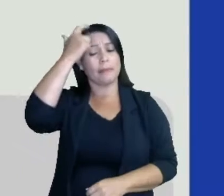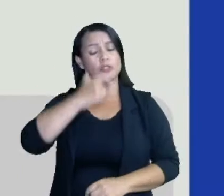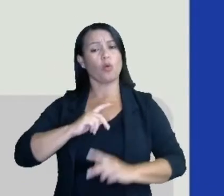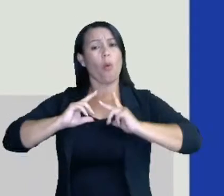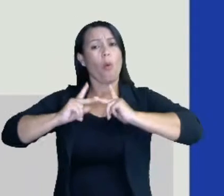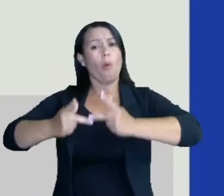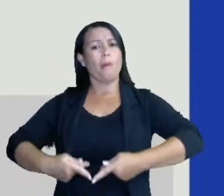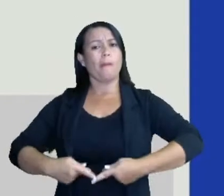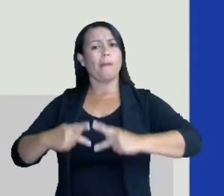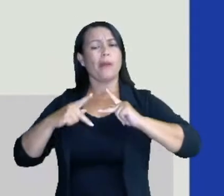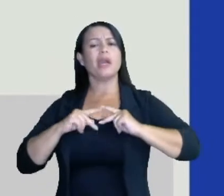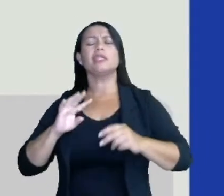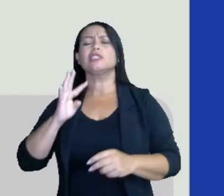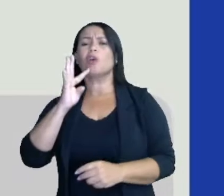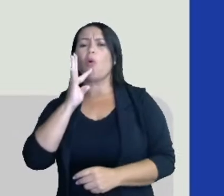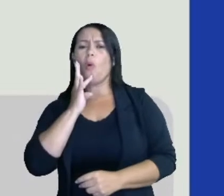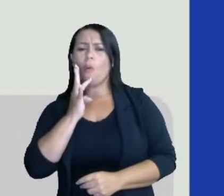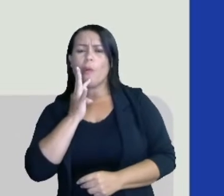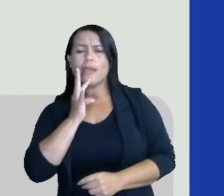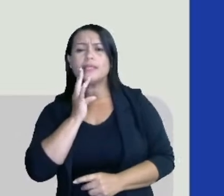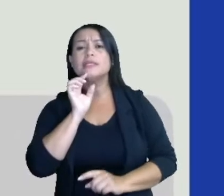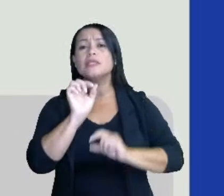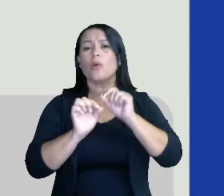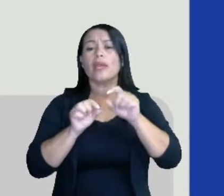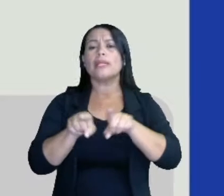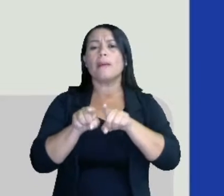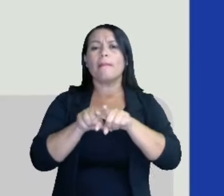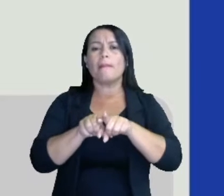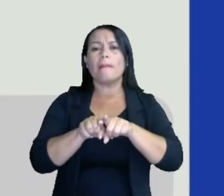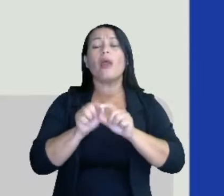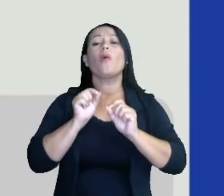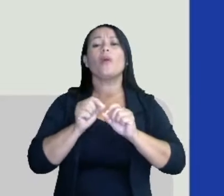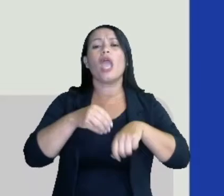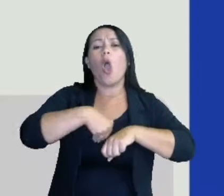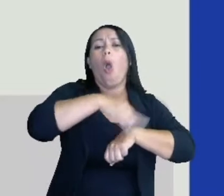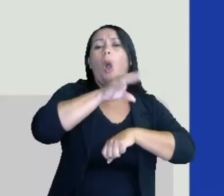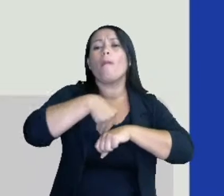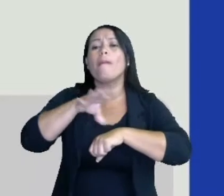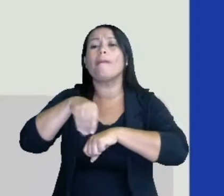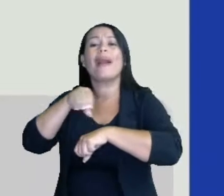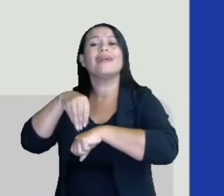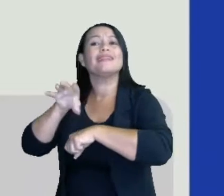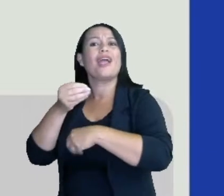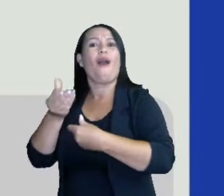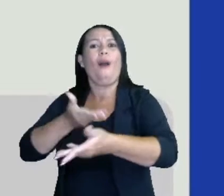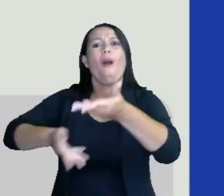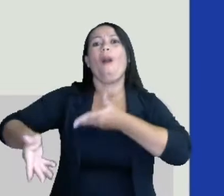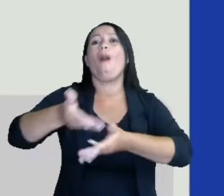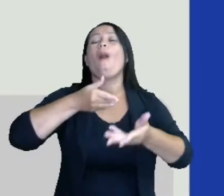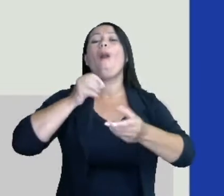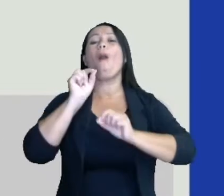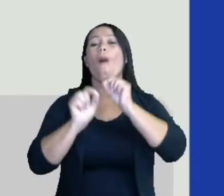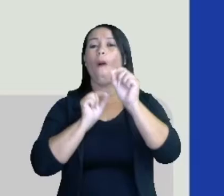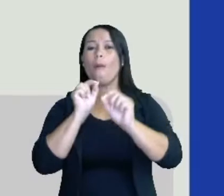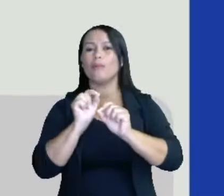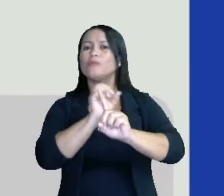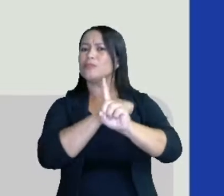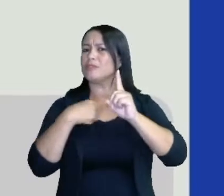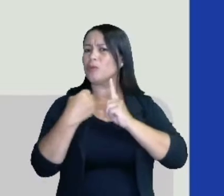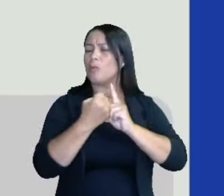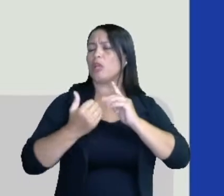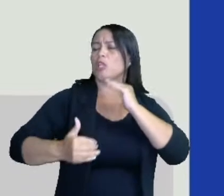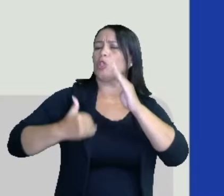de articular conhecimentos e compartilhá-los socialmente. Todo e qualquer processo